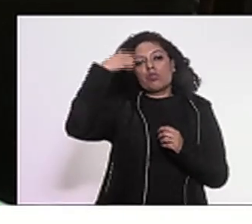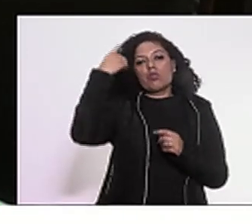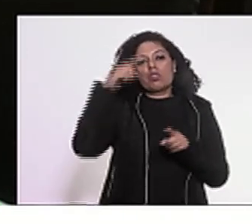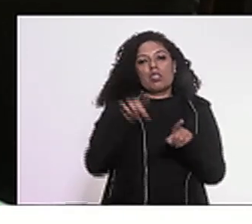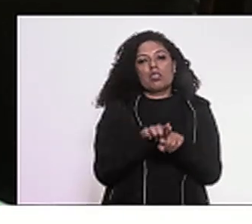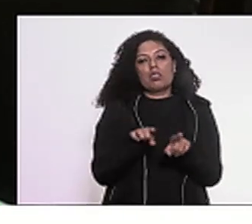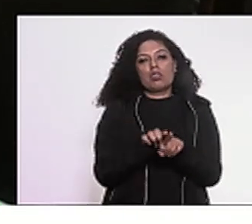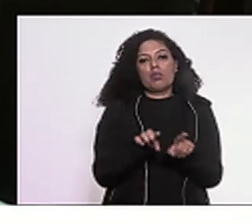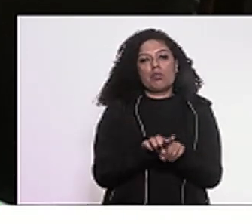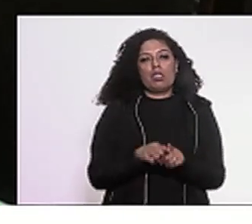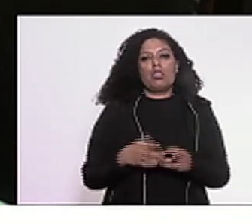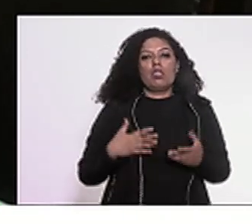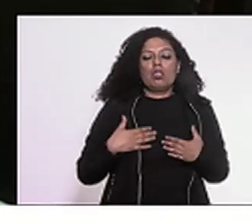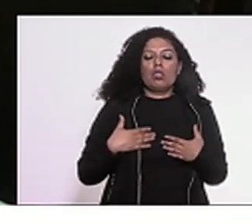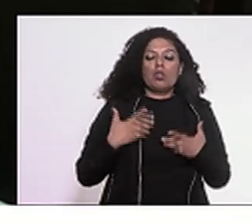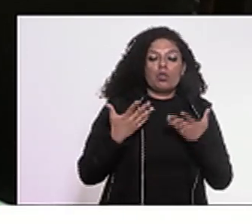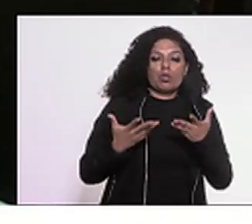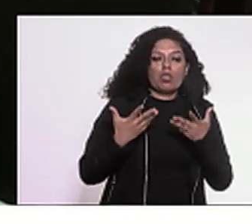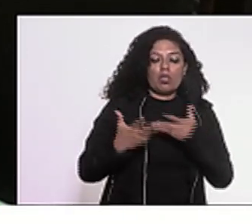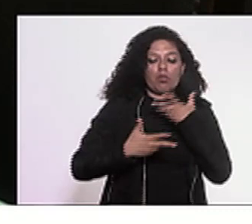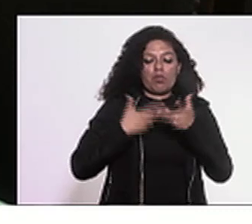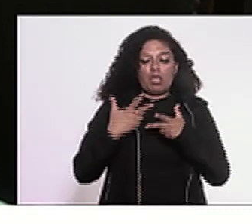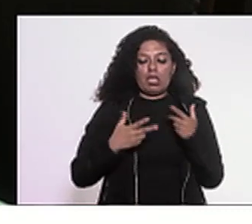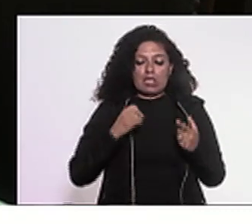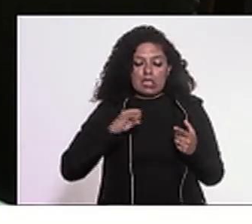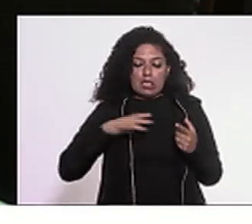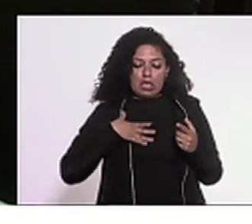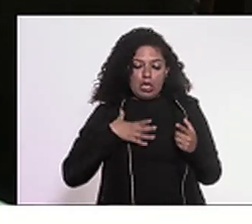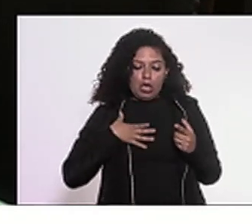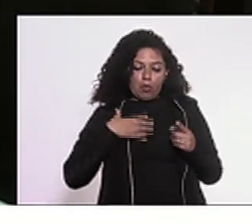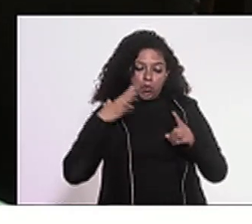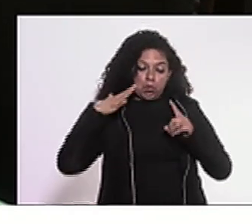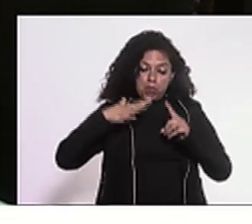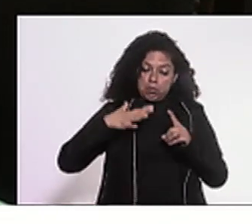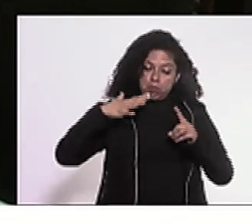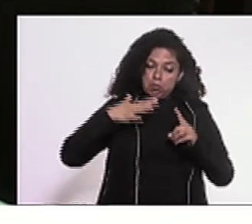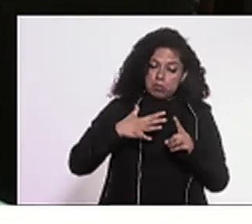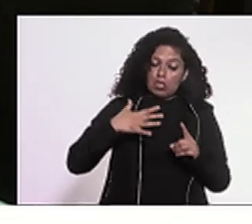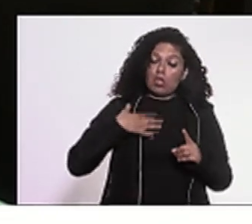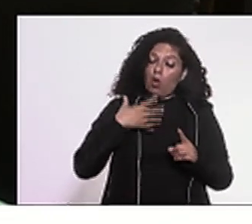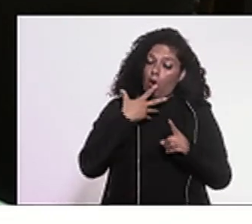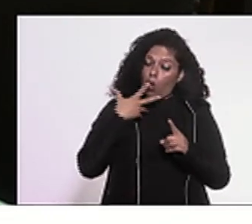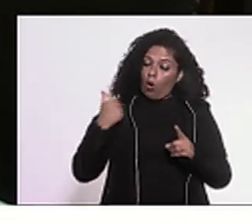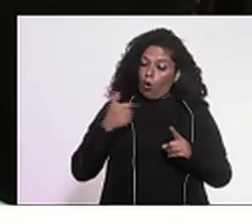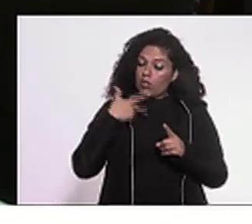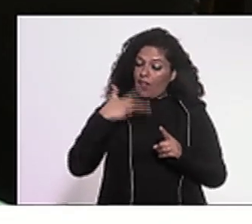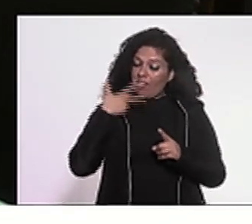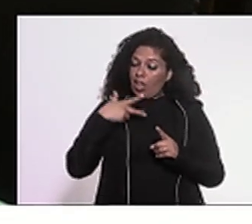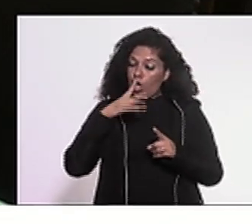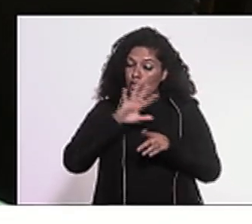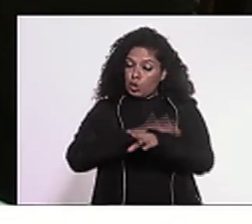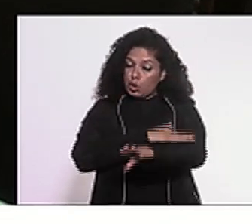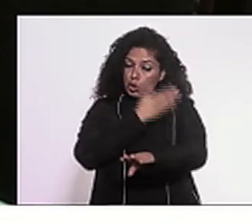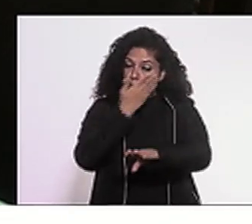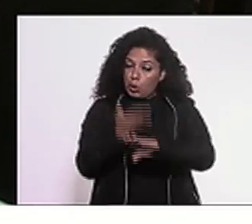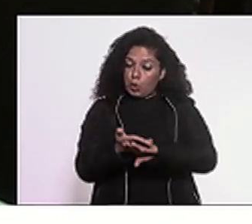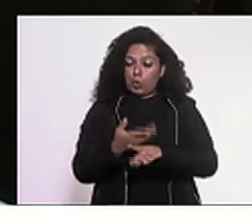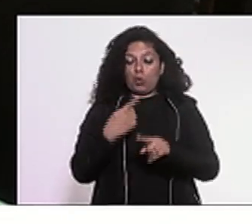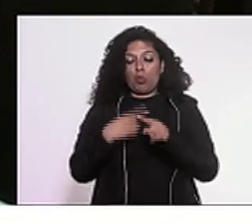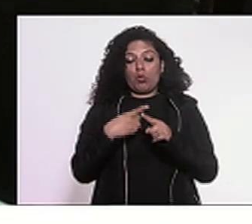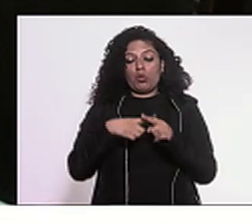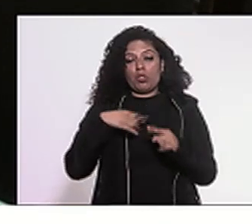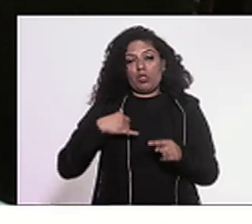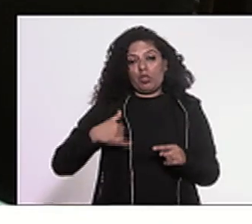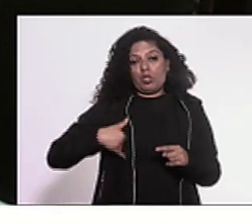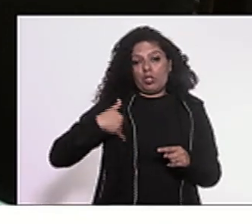que dizer, se eu fosse falar sobre assédio, eu teria muita coisa para falar sobre o dia todo, porque eu tenho